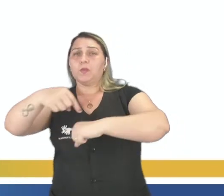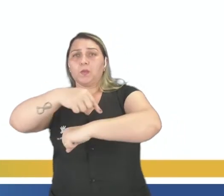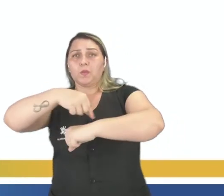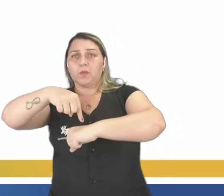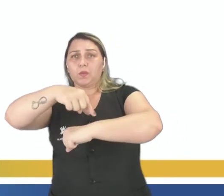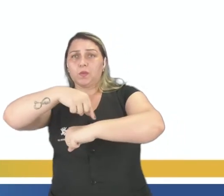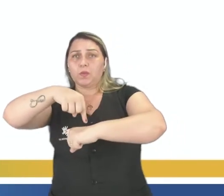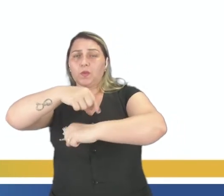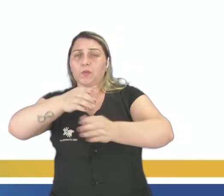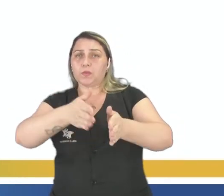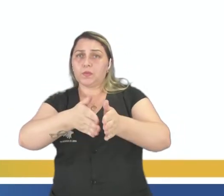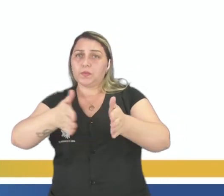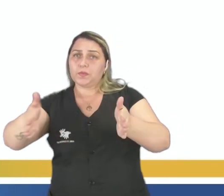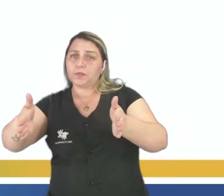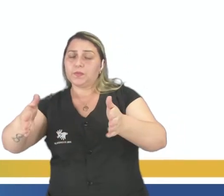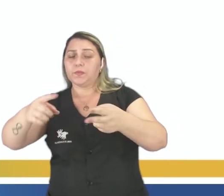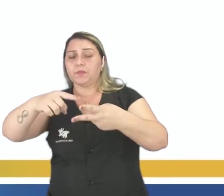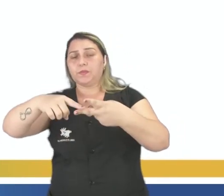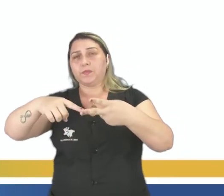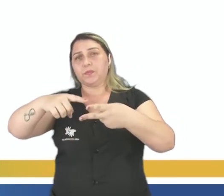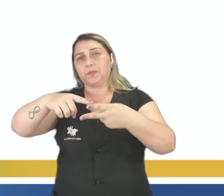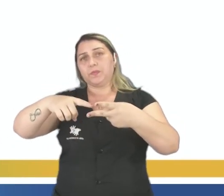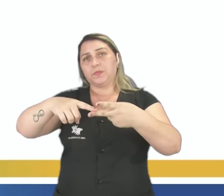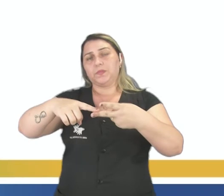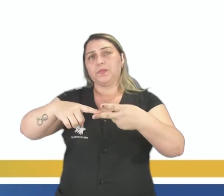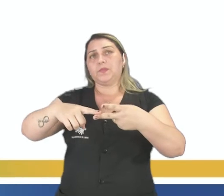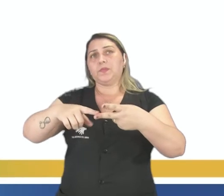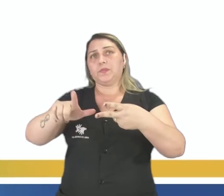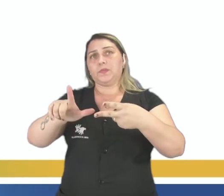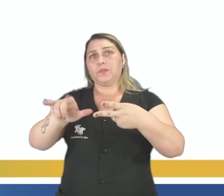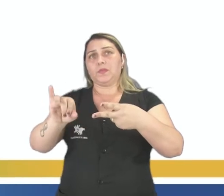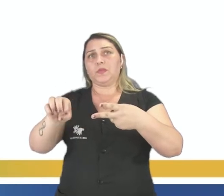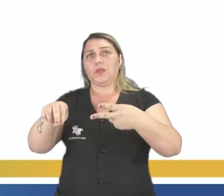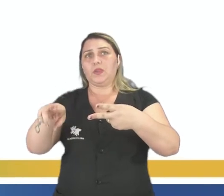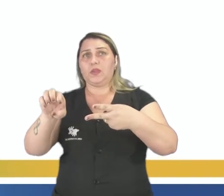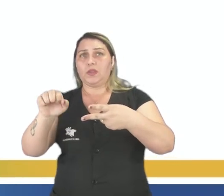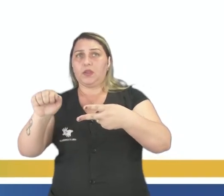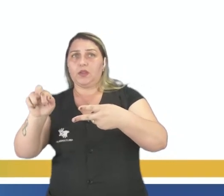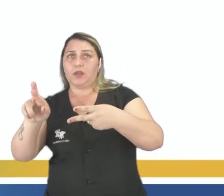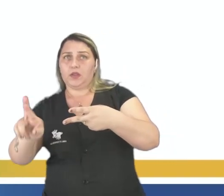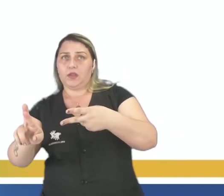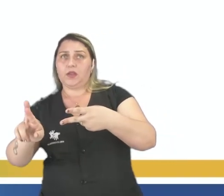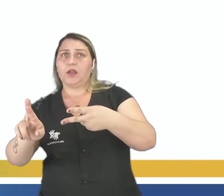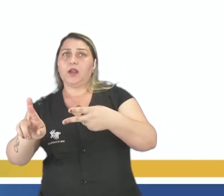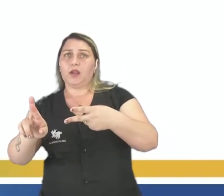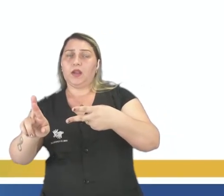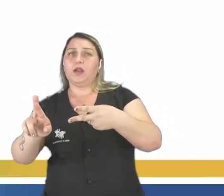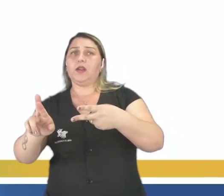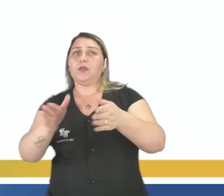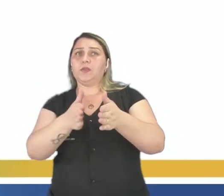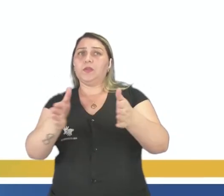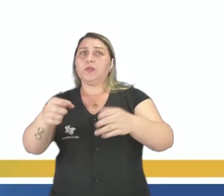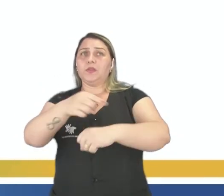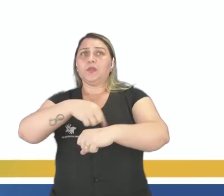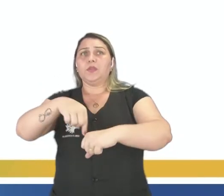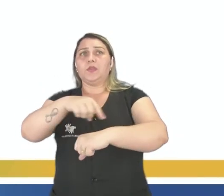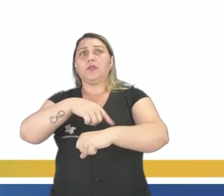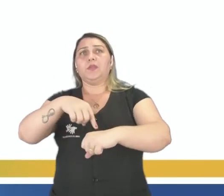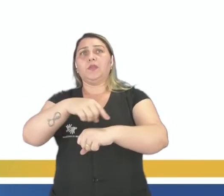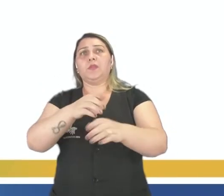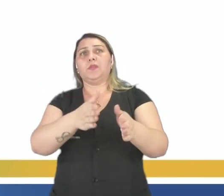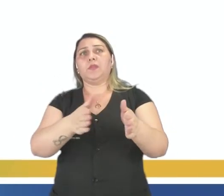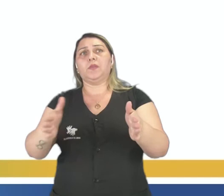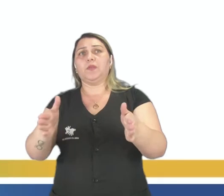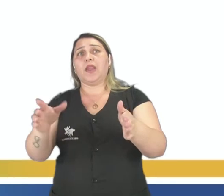Se classifica de 2 formas. Trama linear, tá? Numa sequência cronológica, e trama